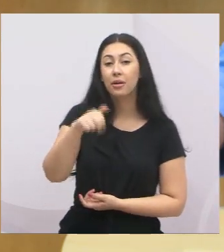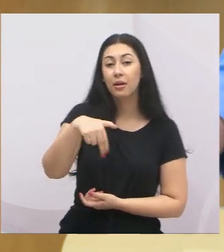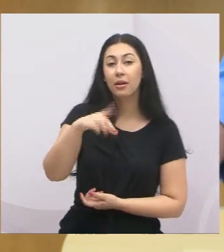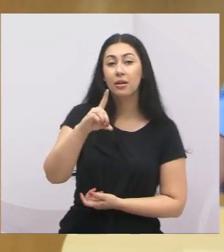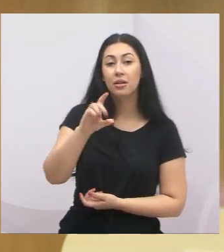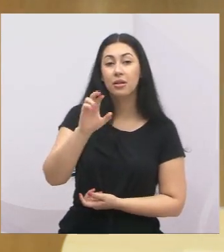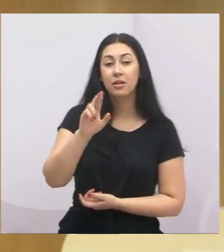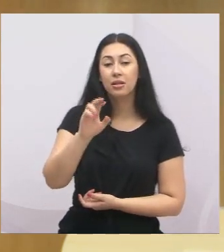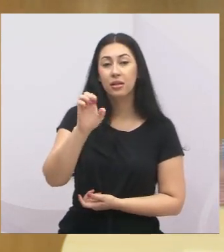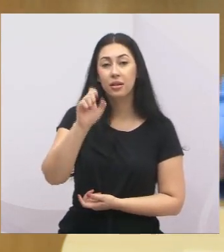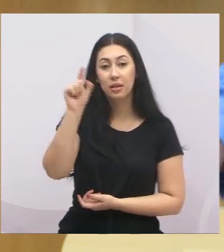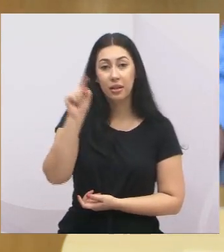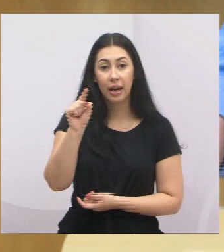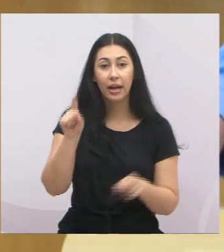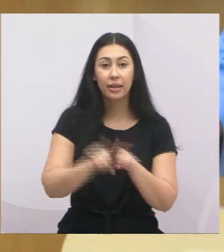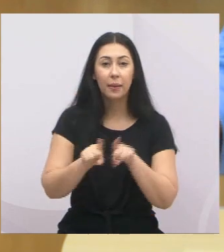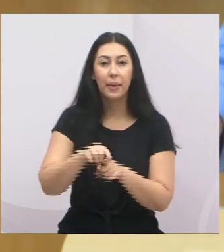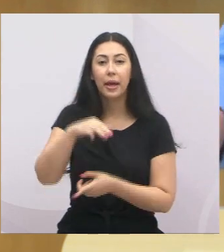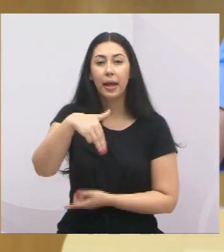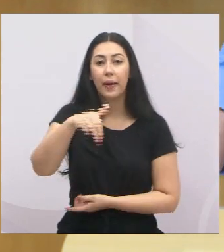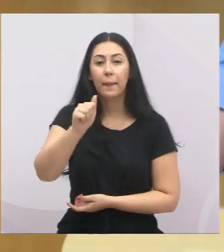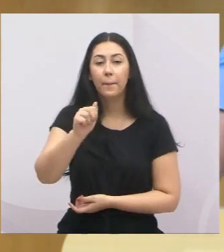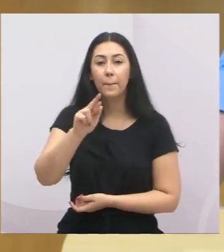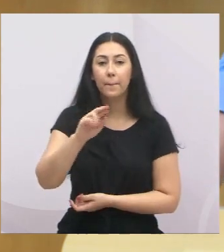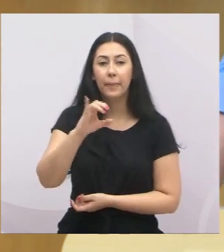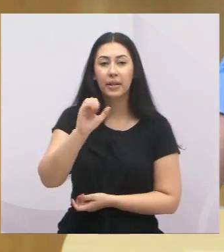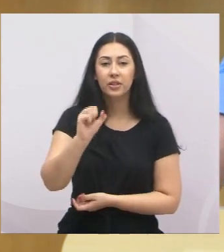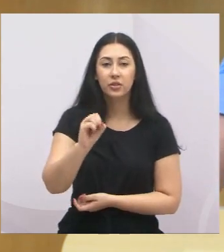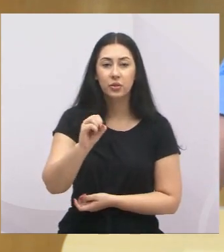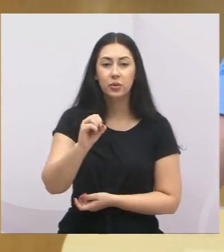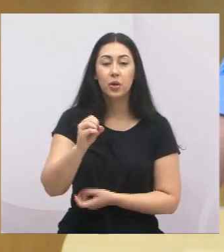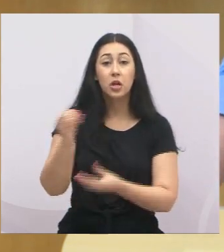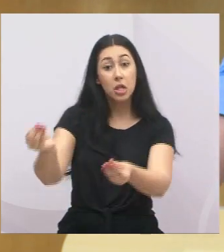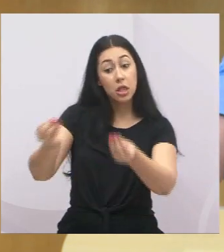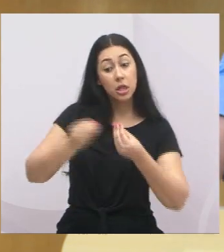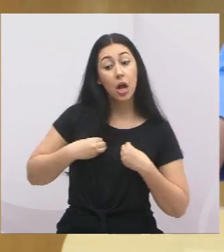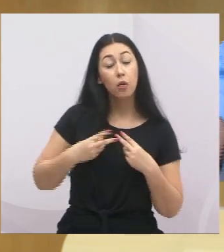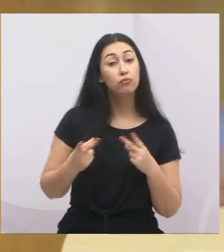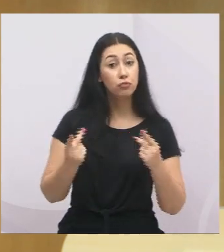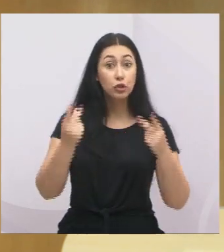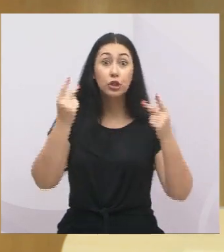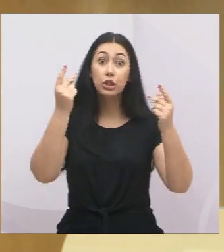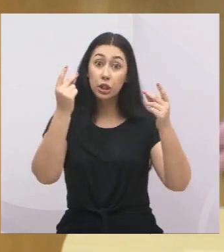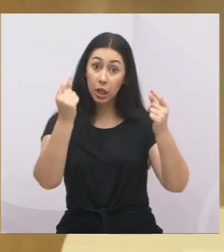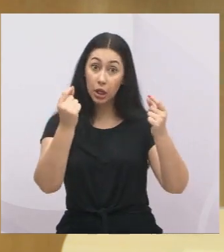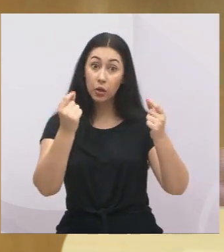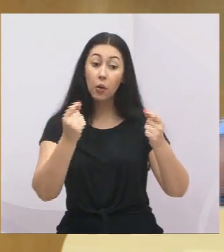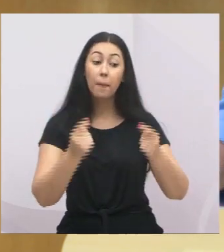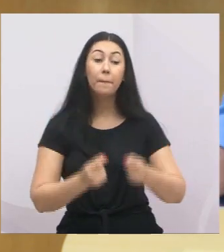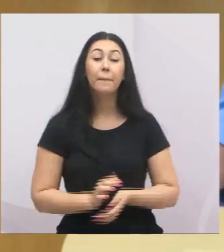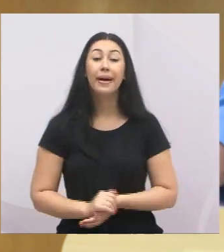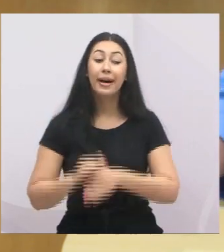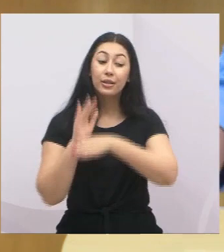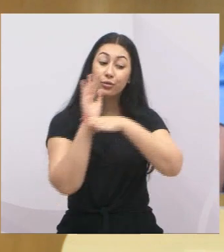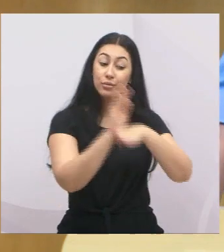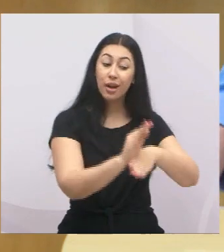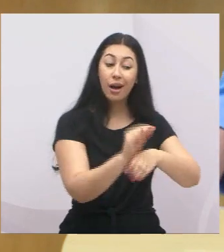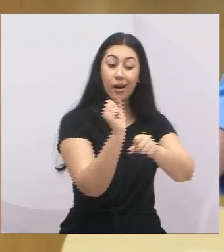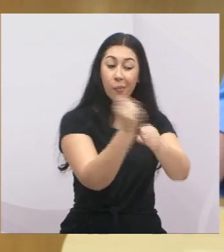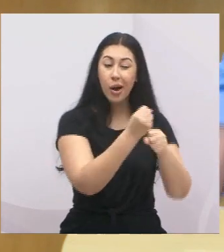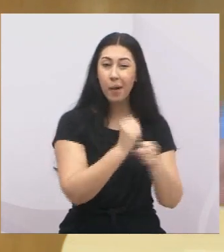Prado, e chegou para essa administração para que fizesse a recomposição